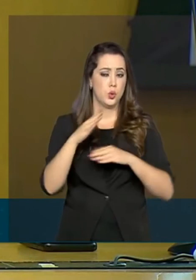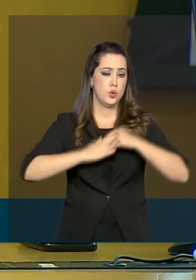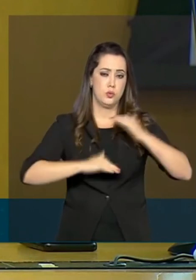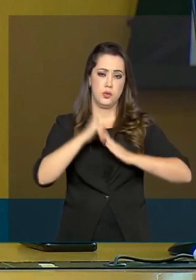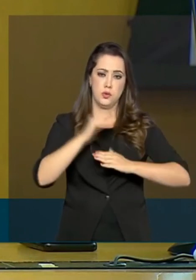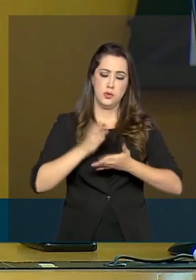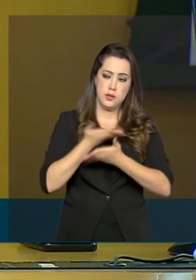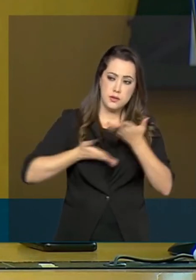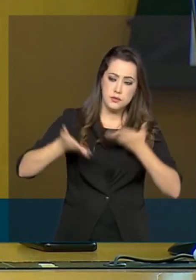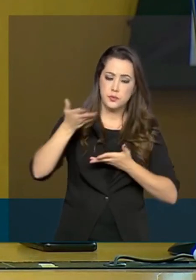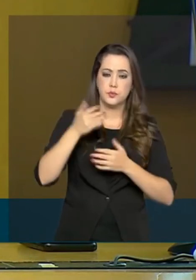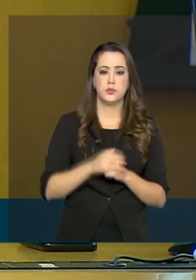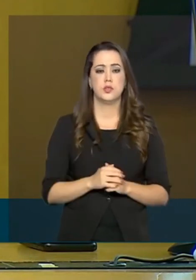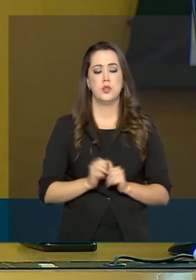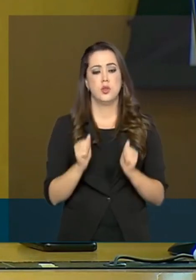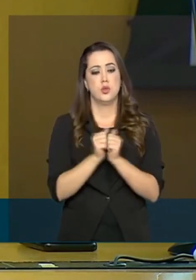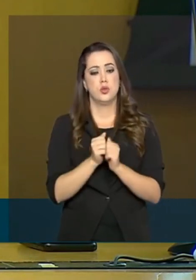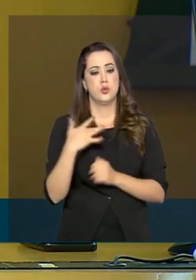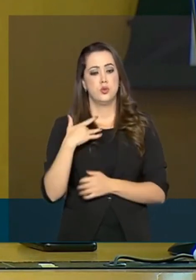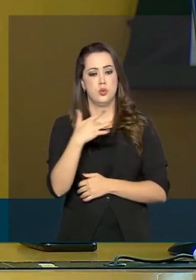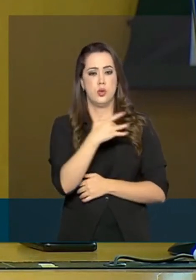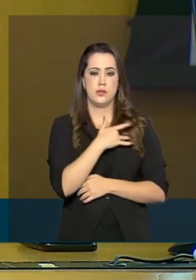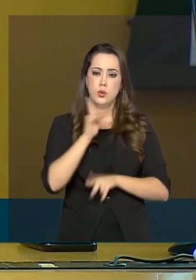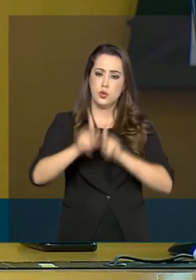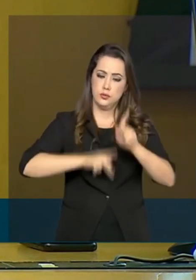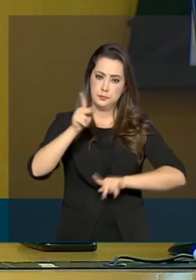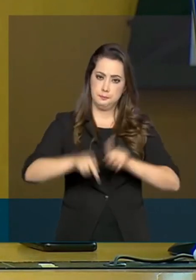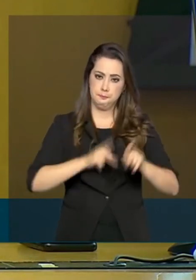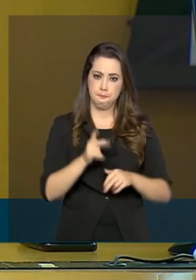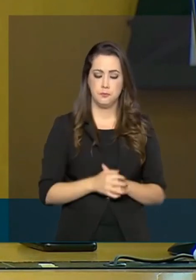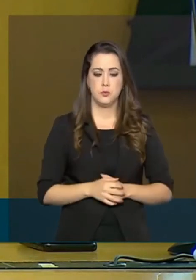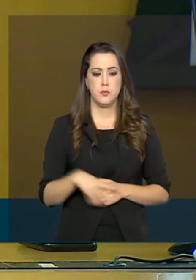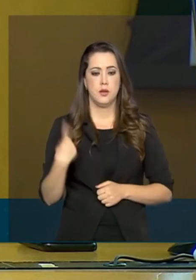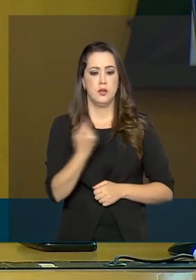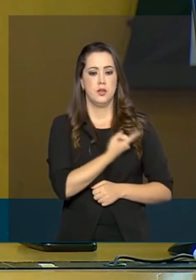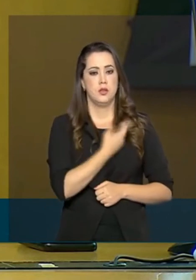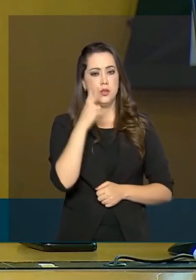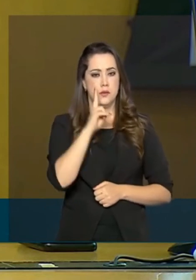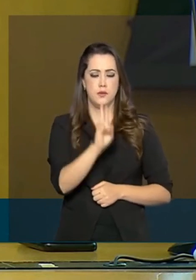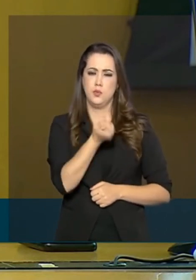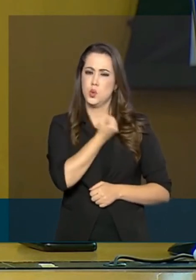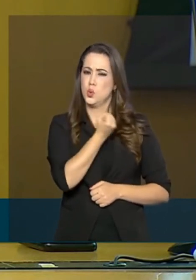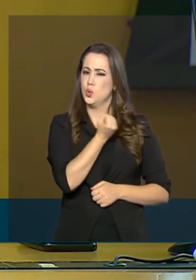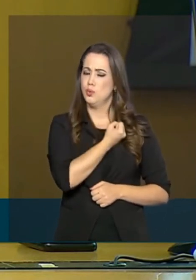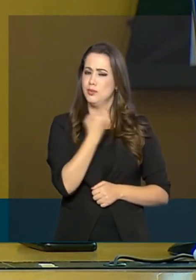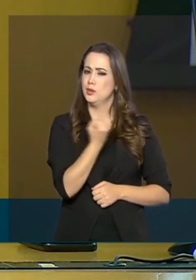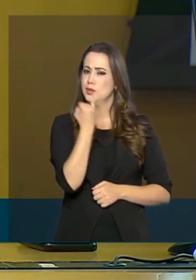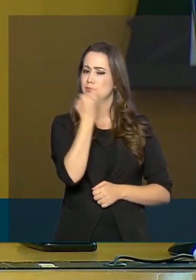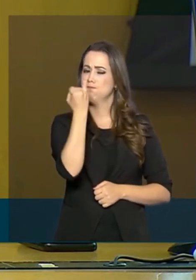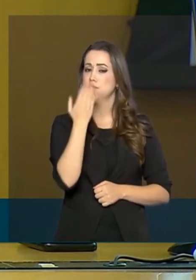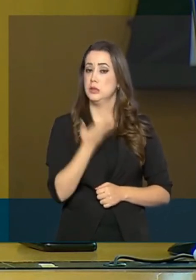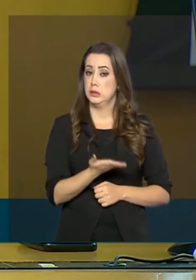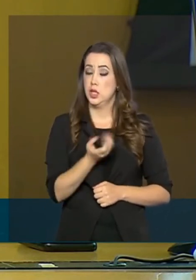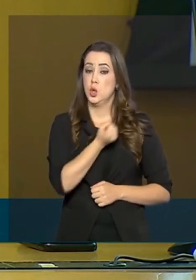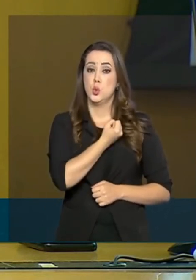estão envolvidos com a saúde da população. E nós achamos dados aí que são muito importantes. Esses